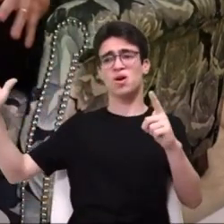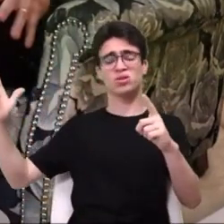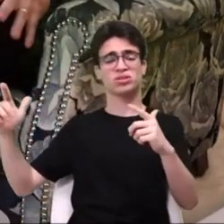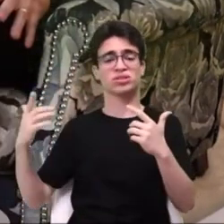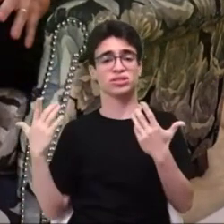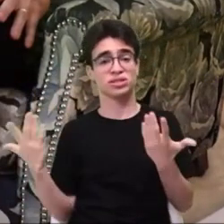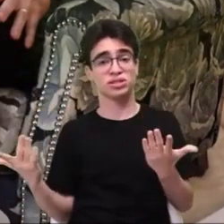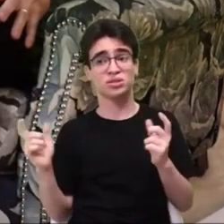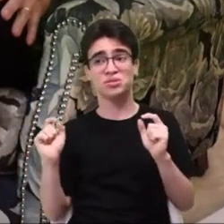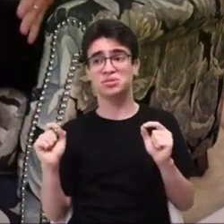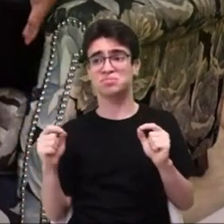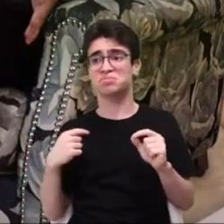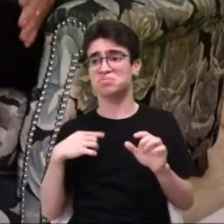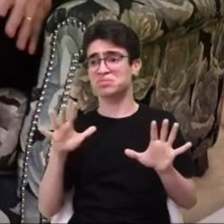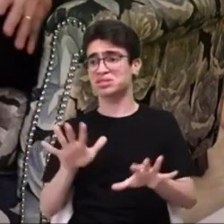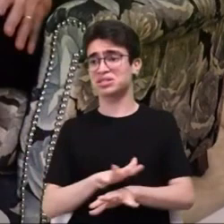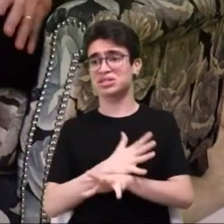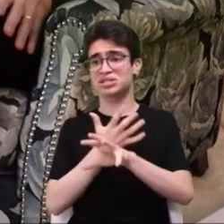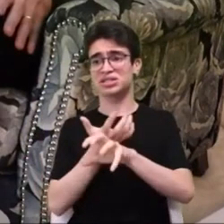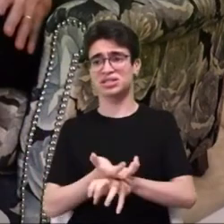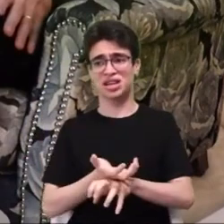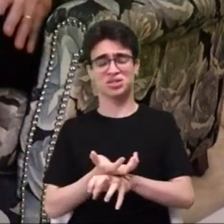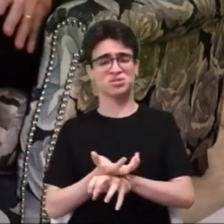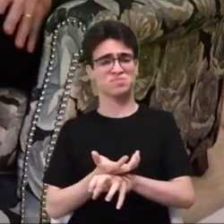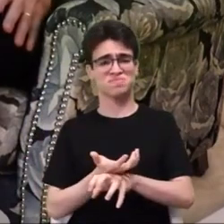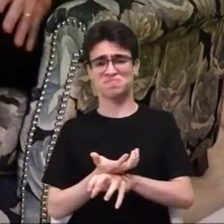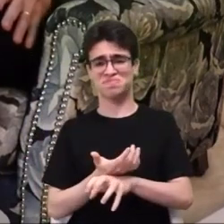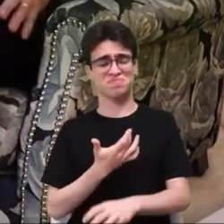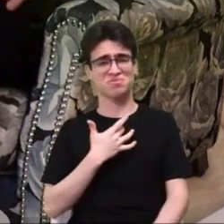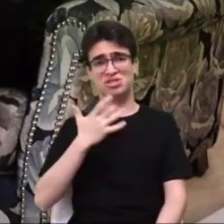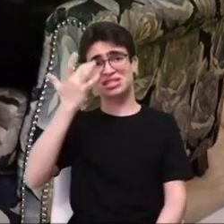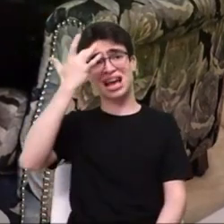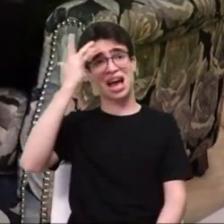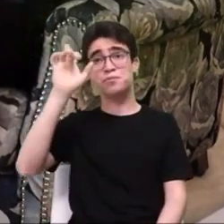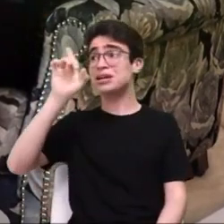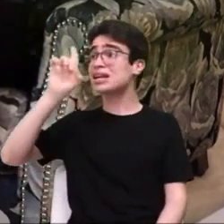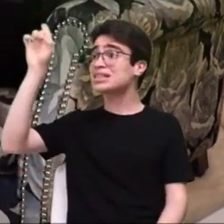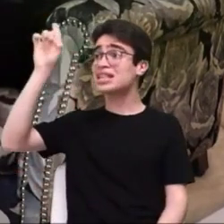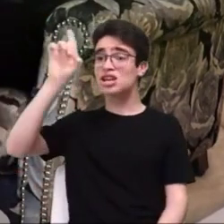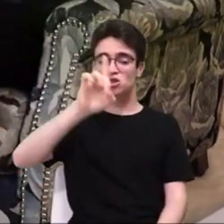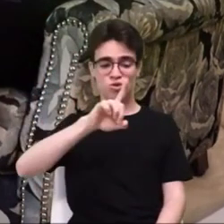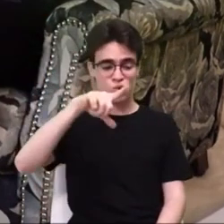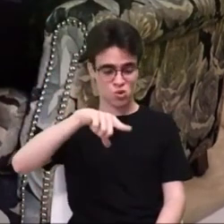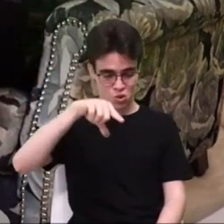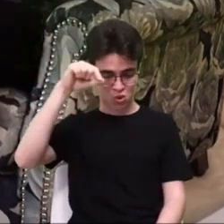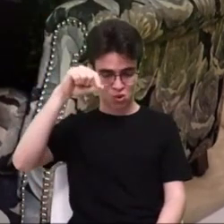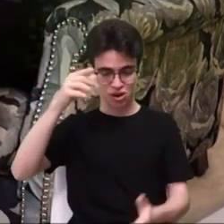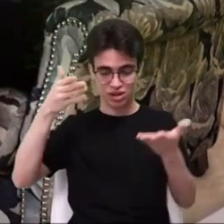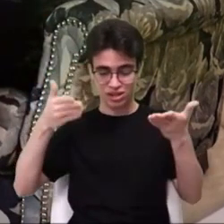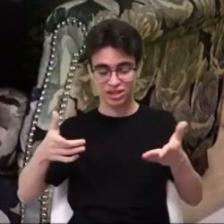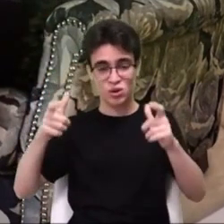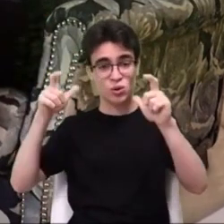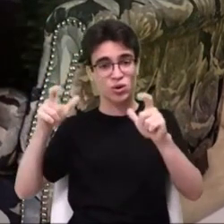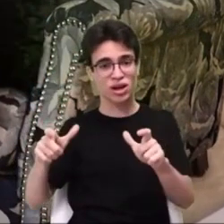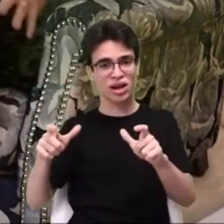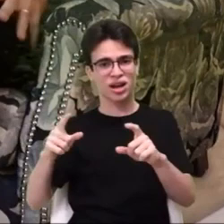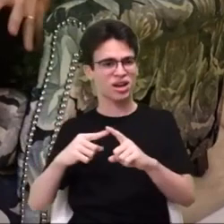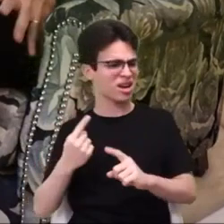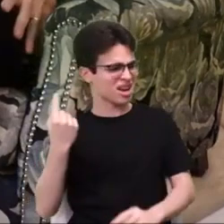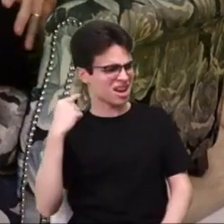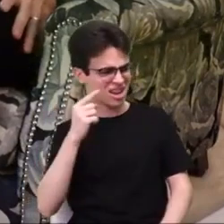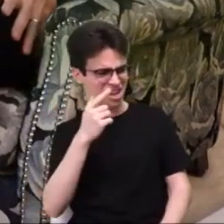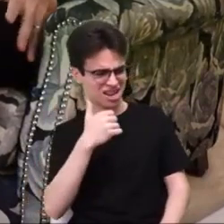Então eu fui para o deserto, sem saber que Deus estava separando aquele local. Naquele tempo você